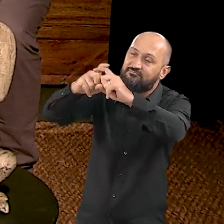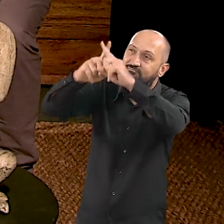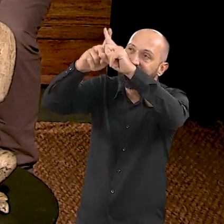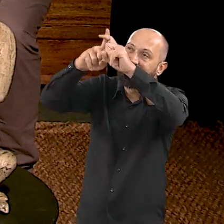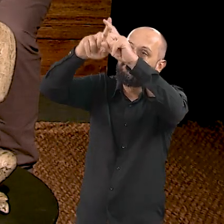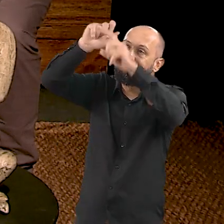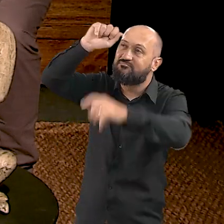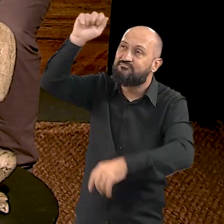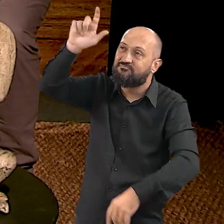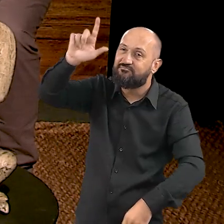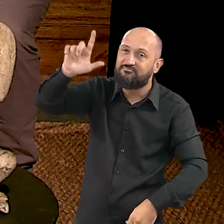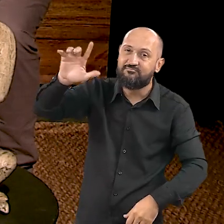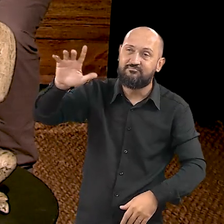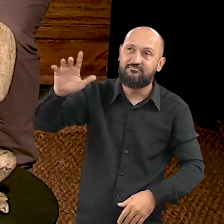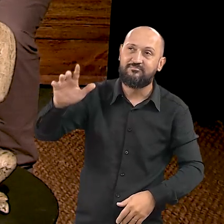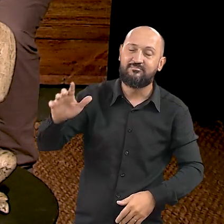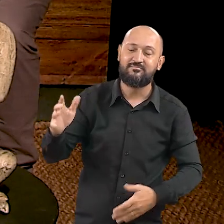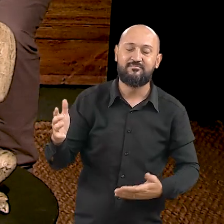céu.